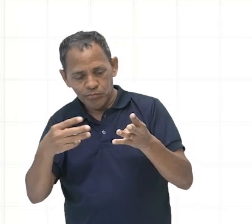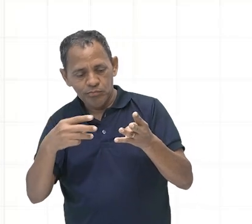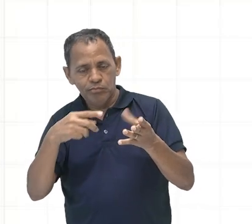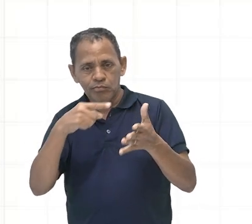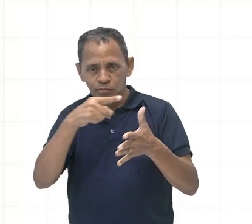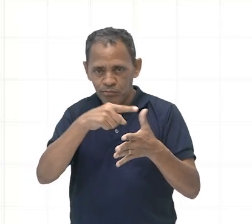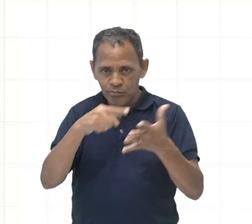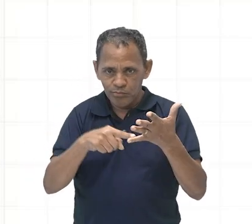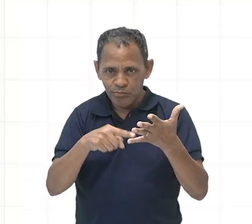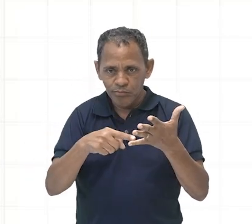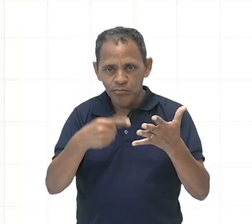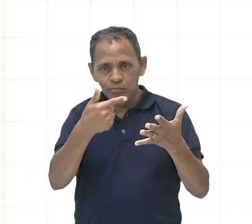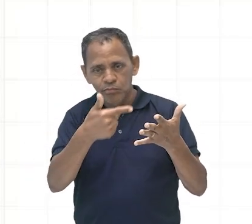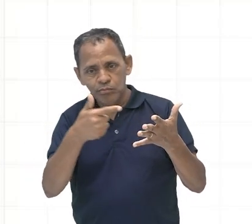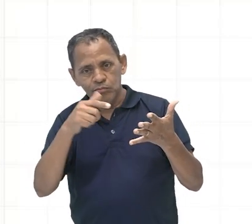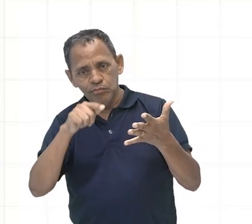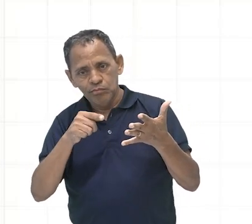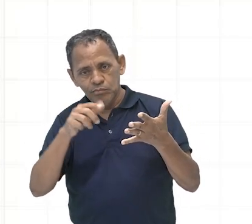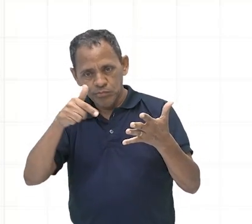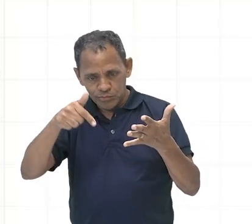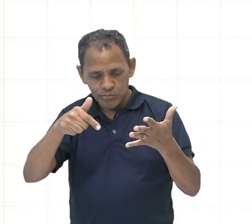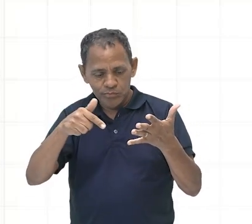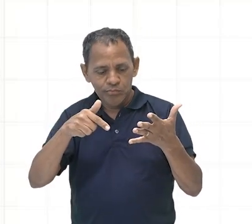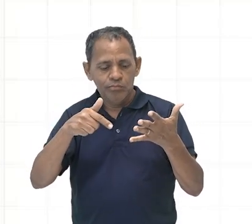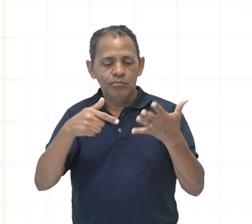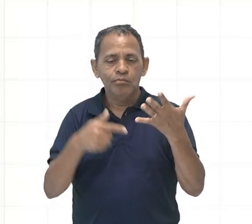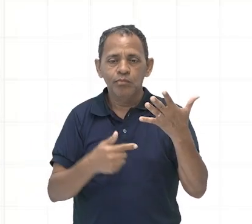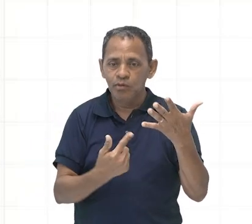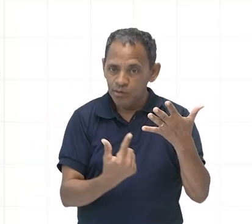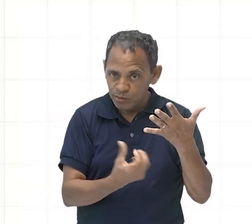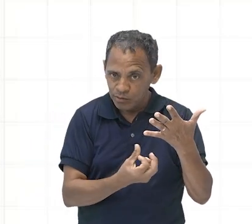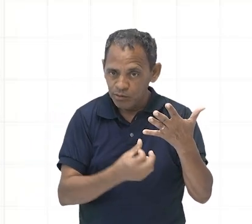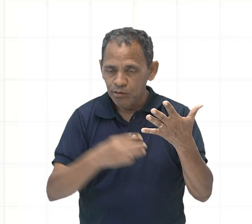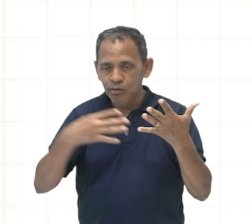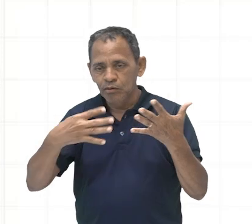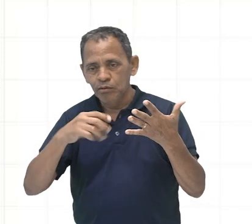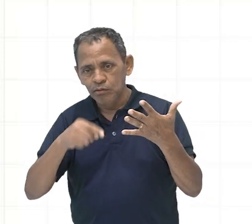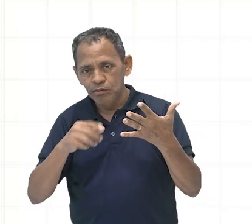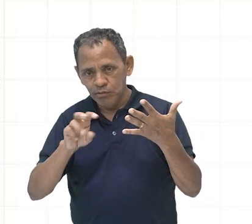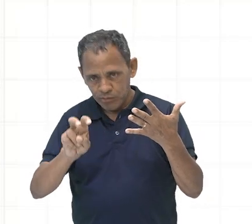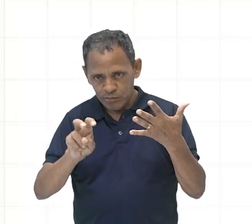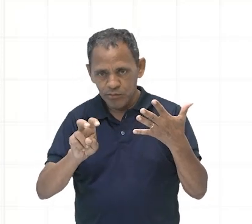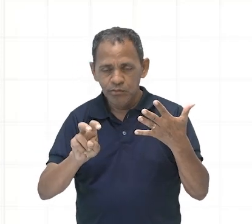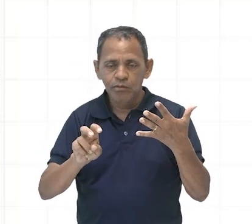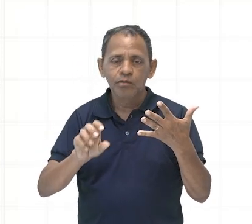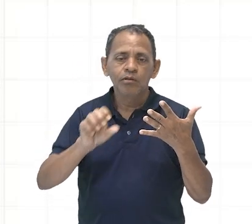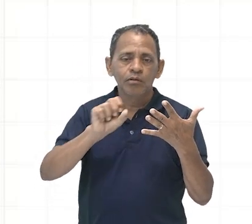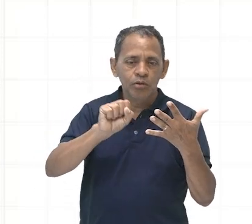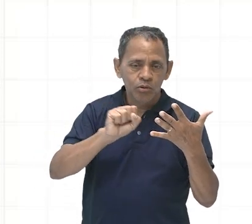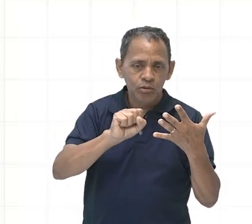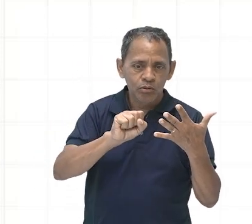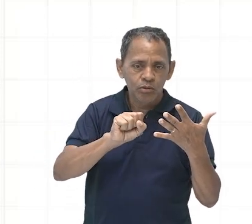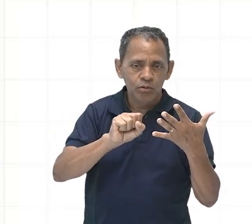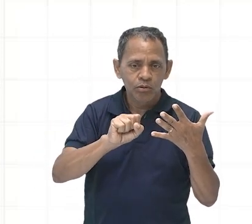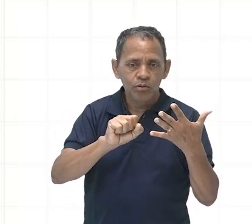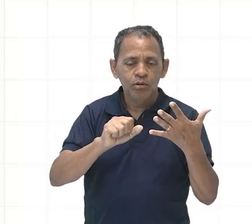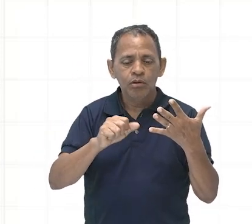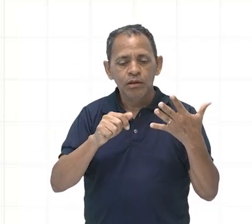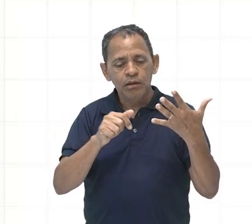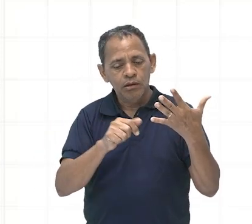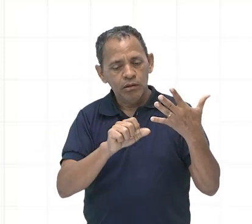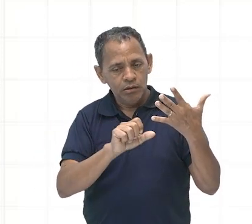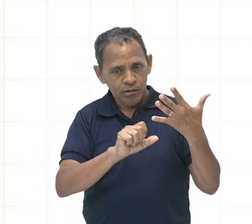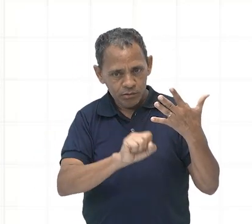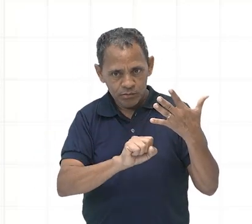5, 2,7, o aluno 6, 4,5, o aluno 7,